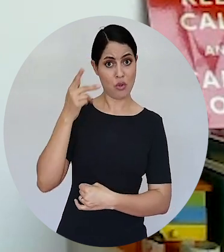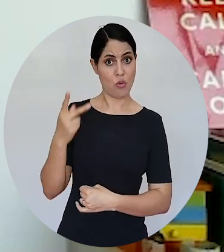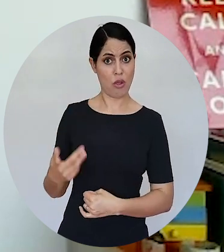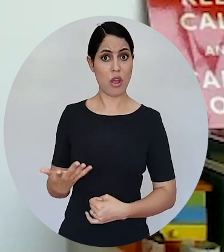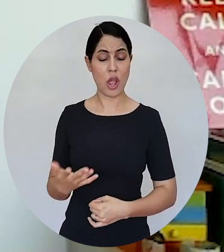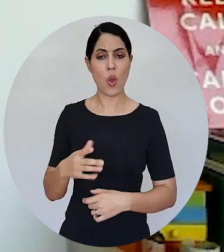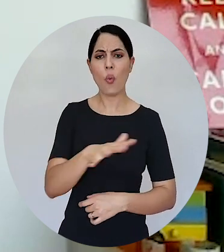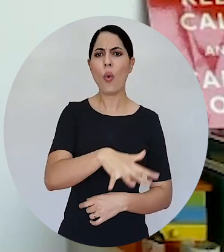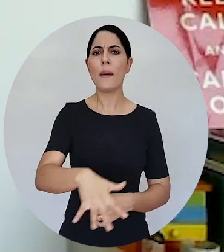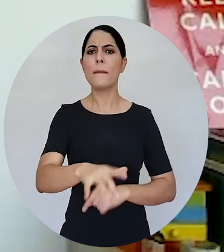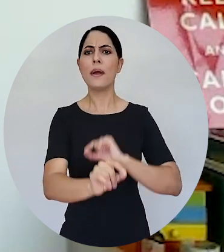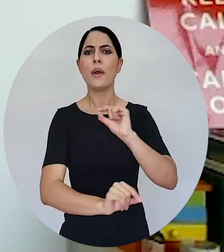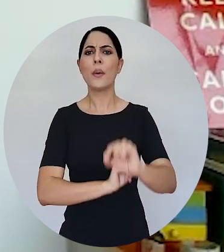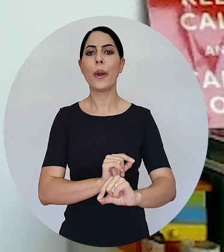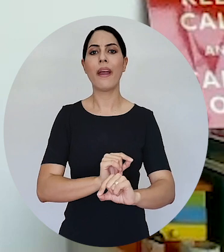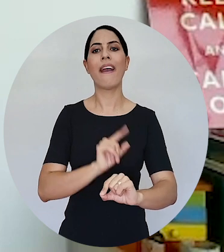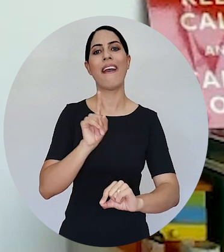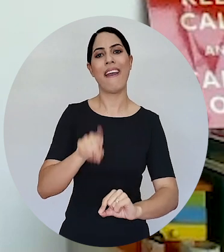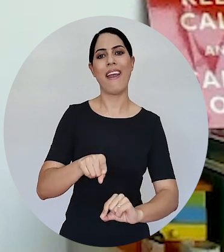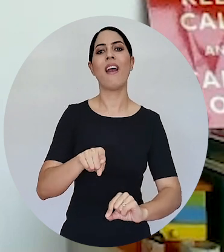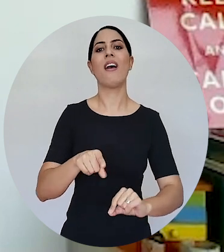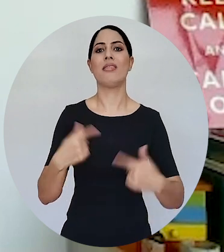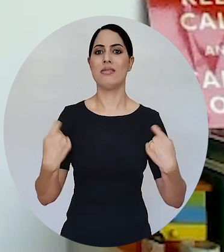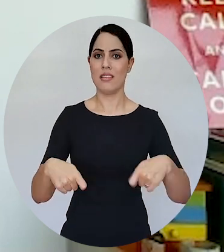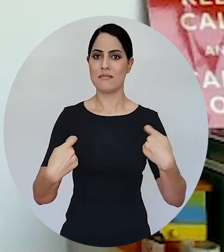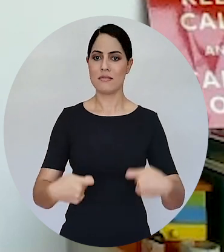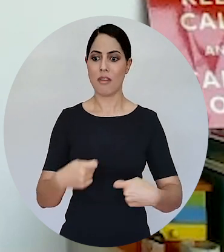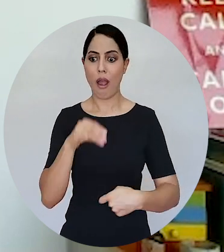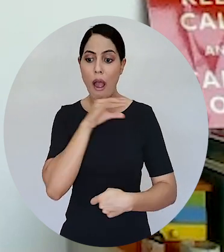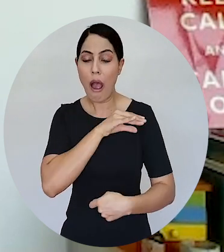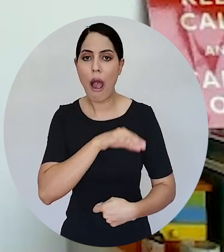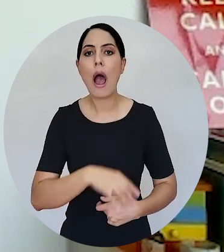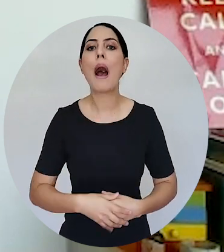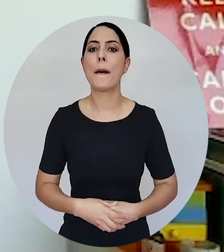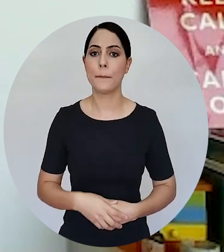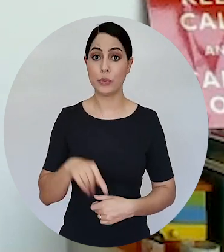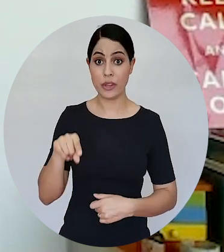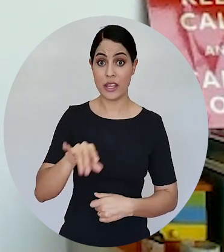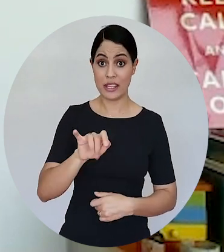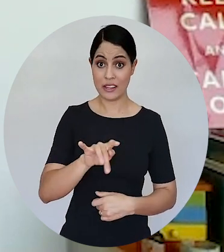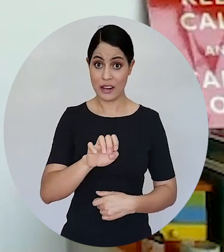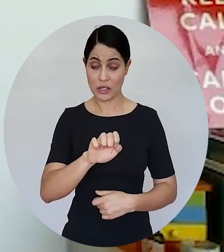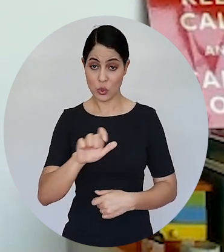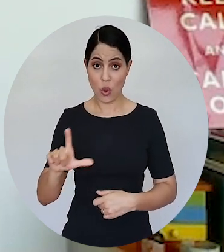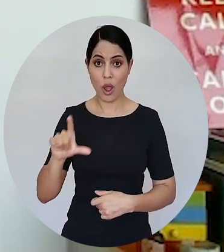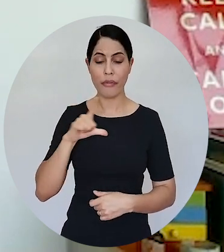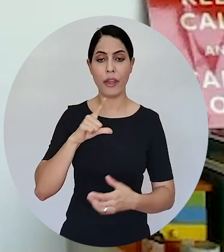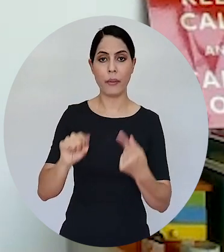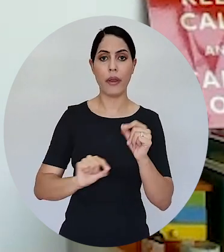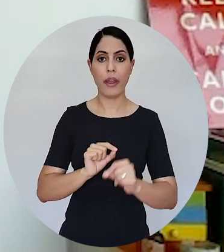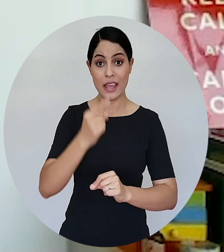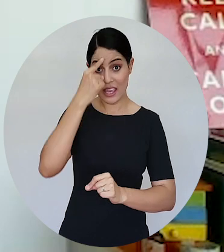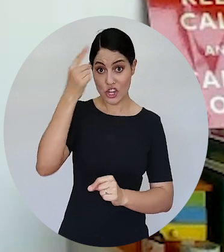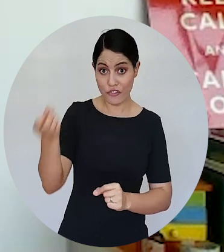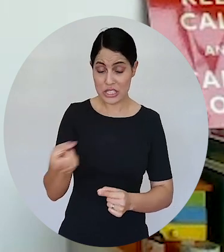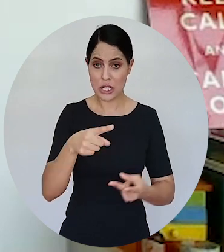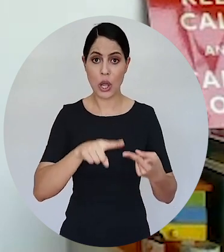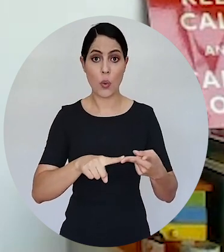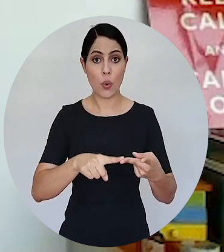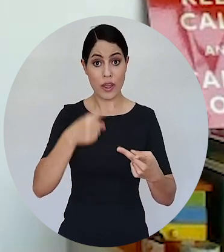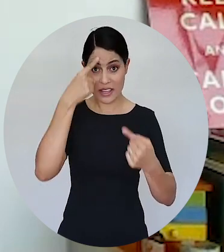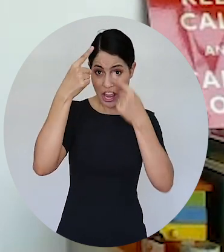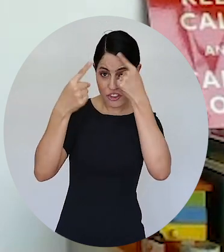um ambiente onde a agilidade é necessária. Né? A propriedade intelectual vai envolver inovação, vai